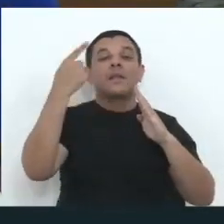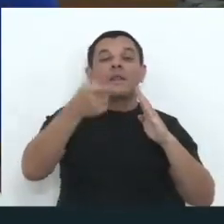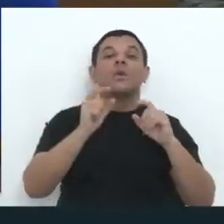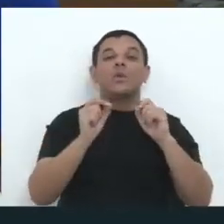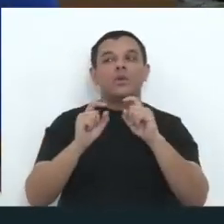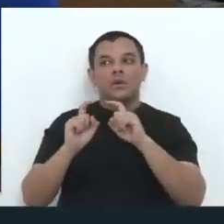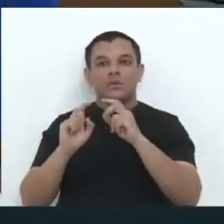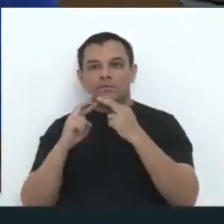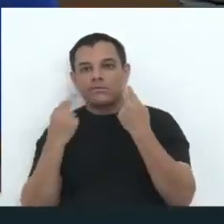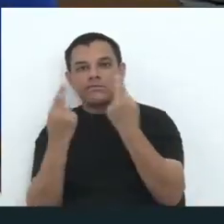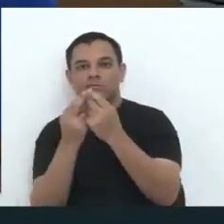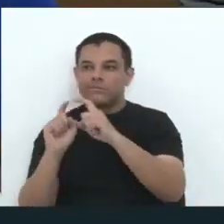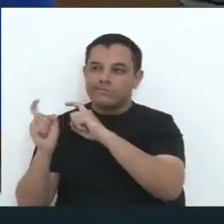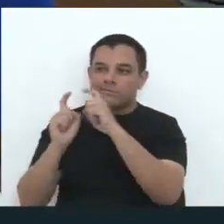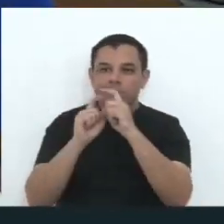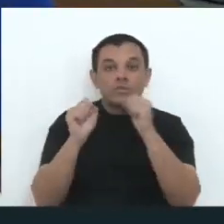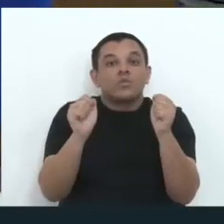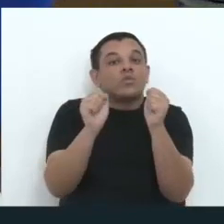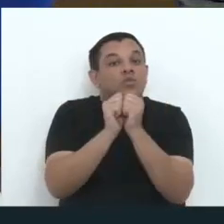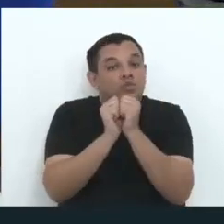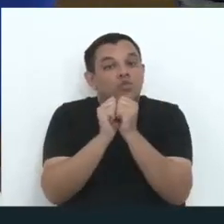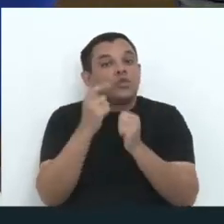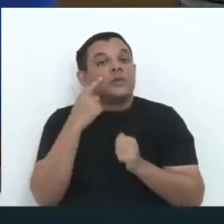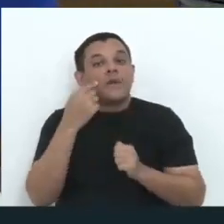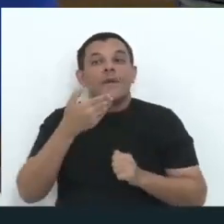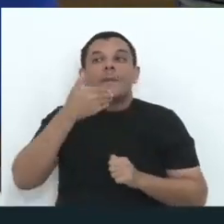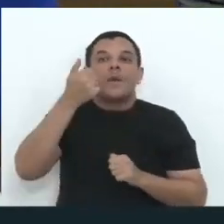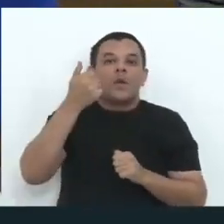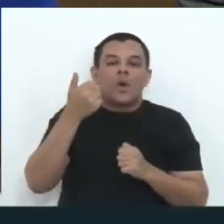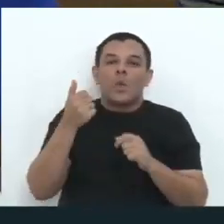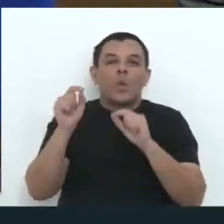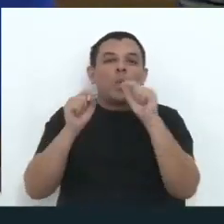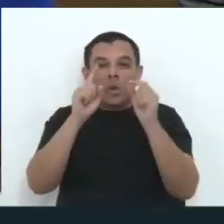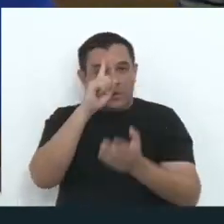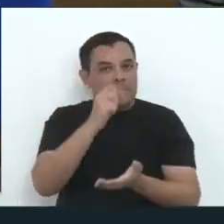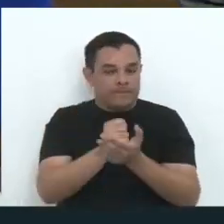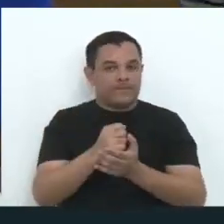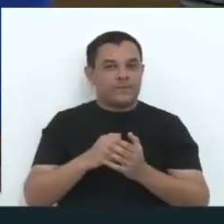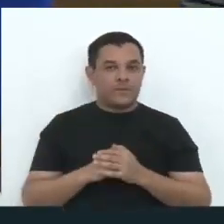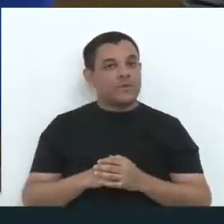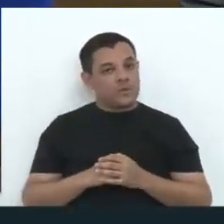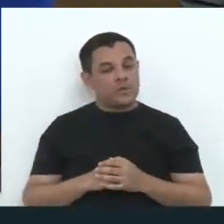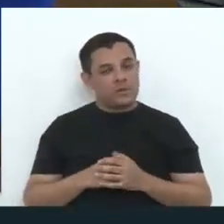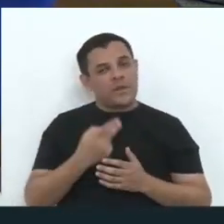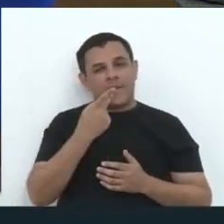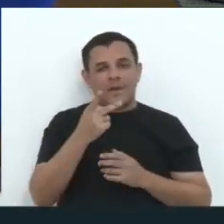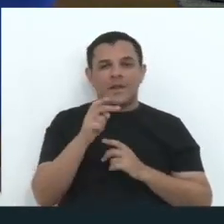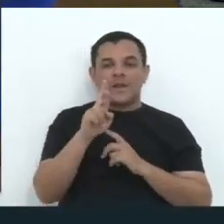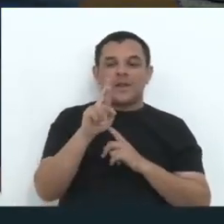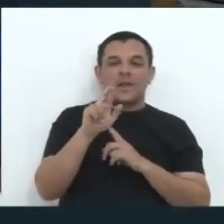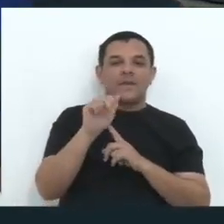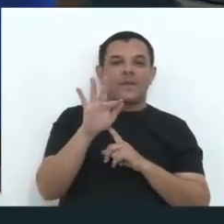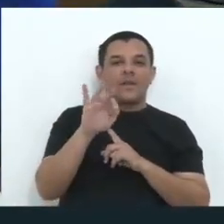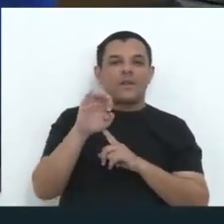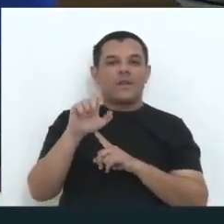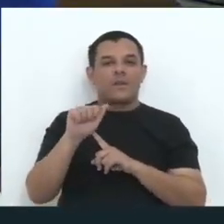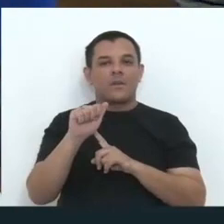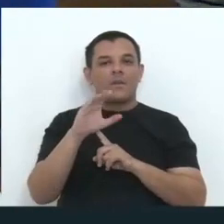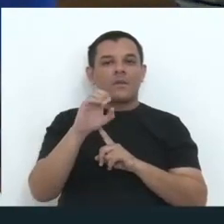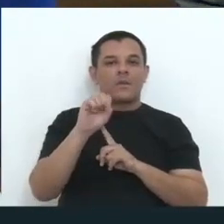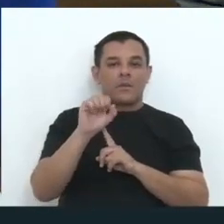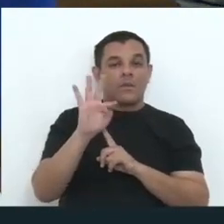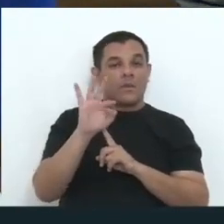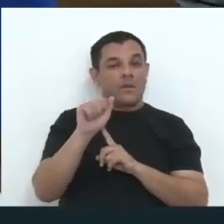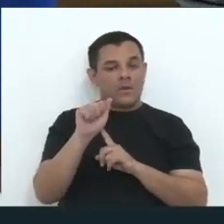reunião, todos juntos, para ver qual que é o melhor caminho. Citei o vereador Rafael Acosta, que é o documento que está em minhas mãos